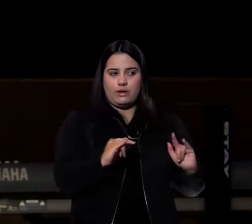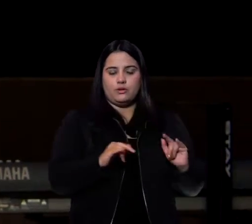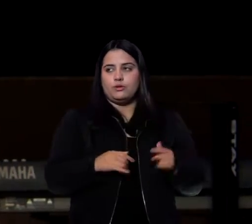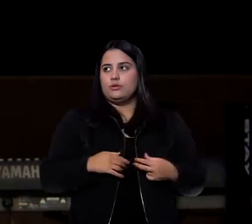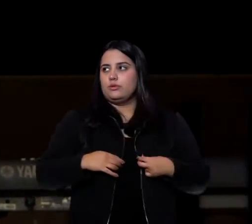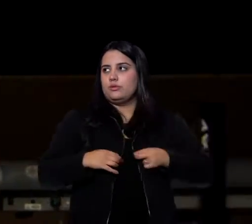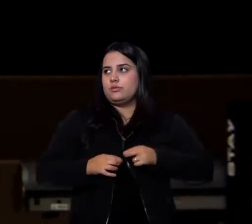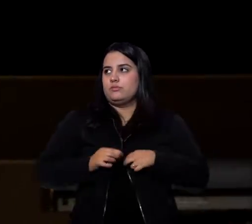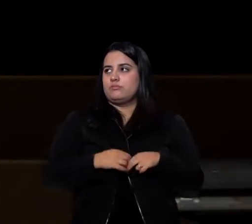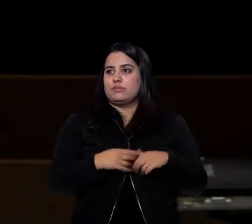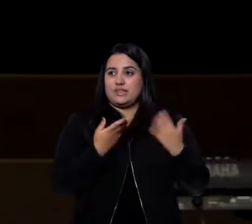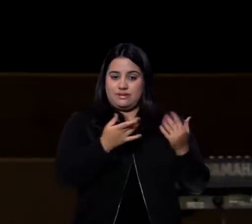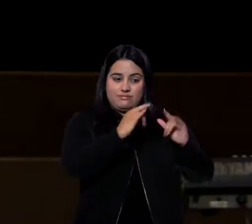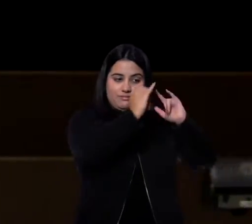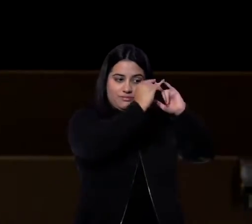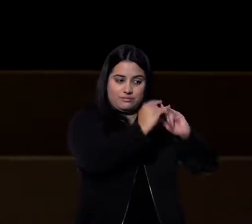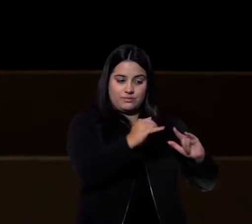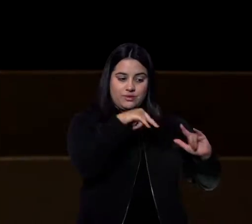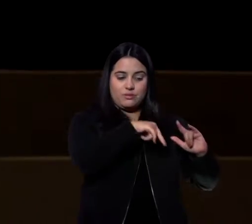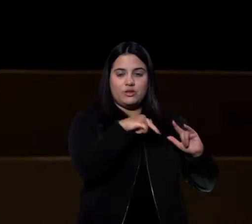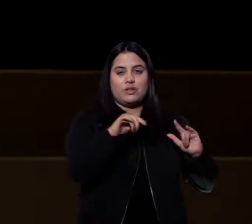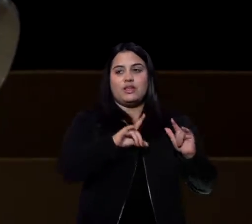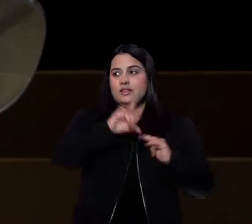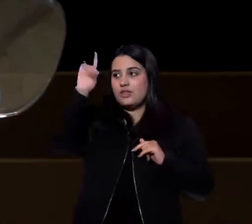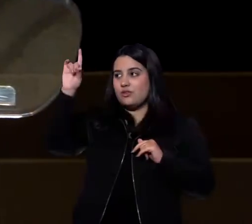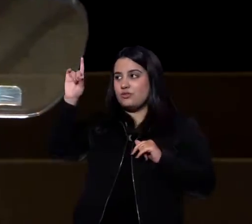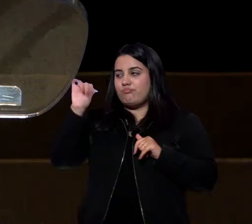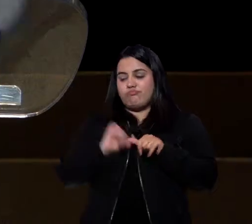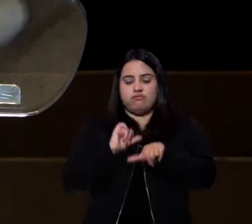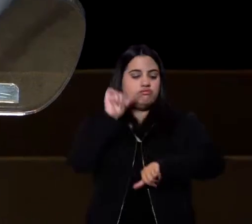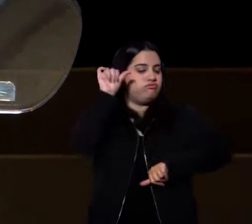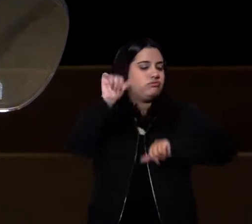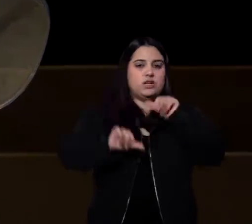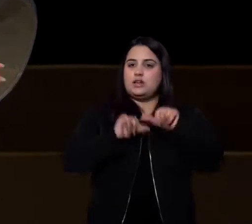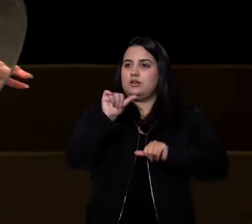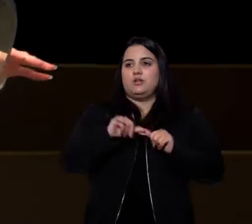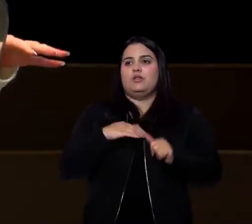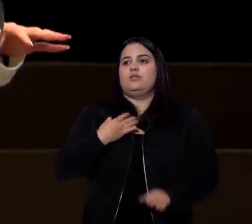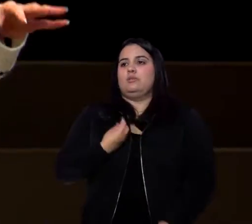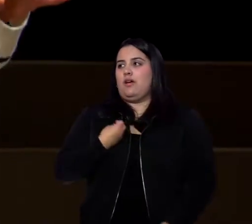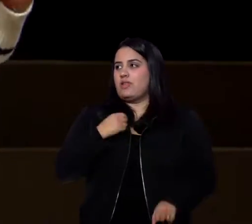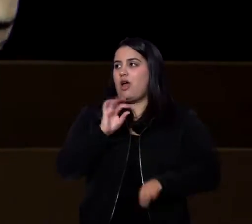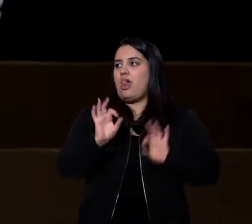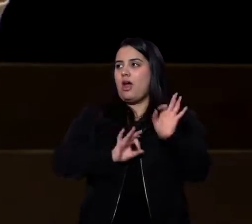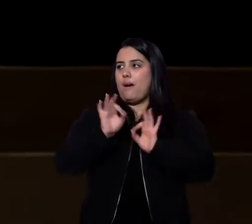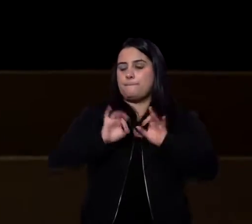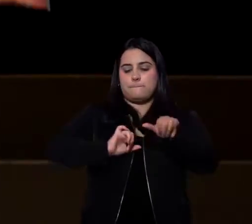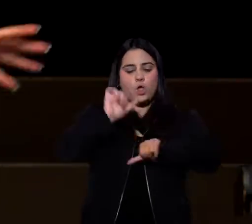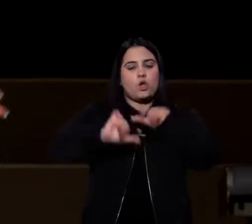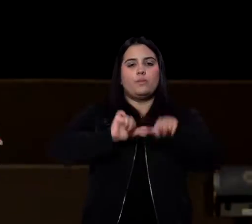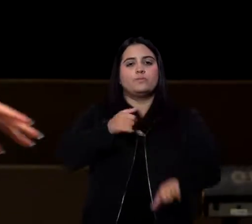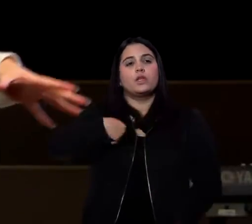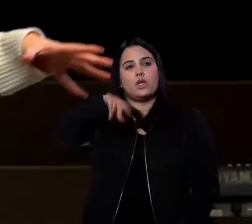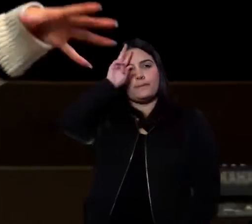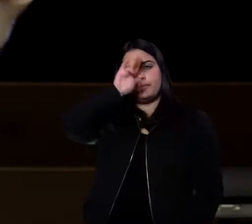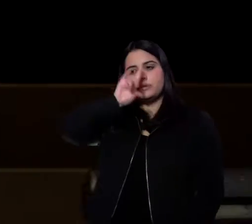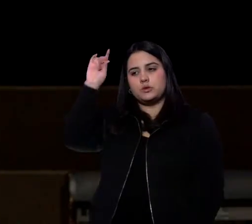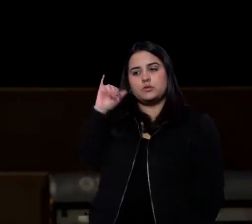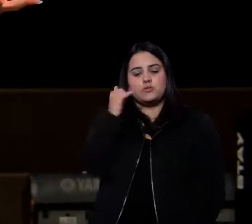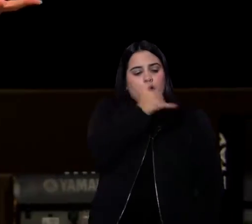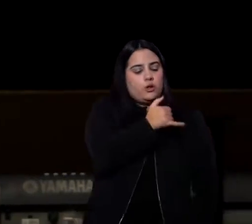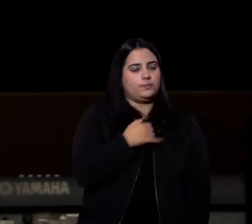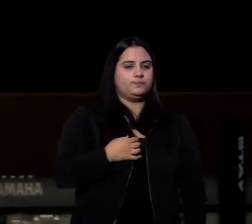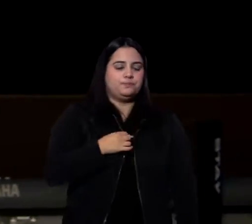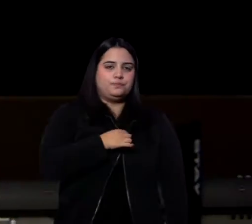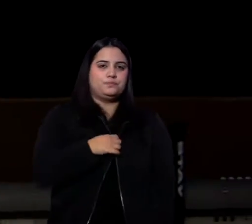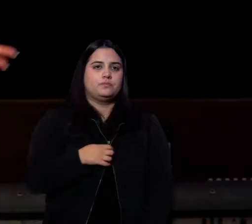E ali, nesse acampamento, Deus mudou todos os meus planos. E eu lembro que Ele falou assim para mim,